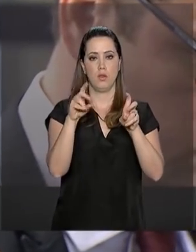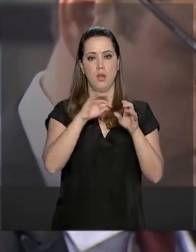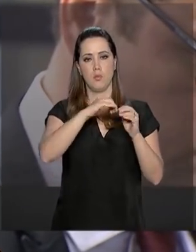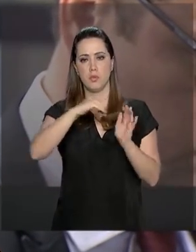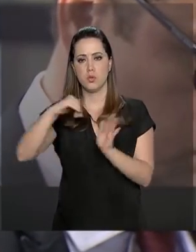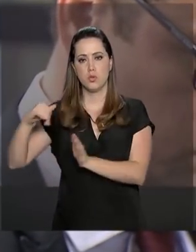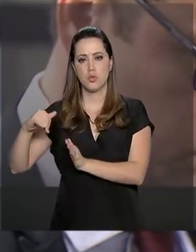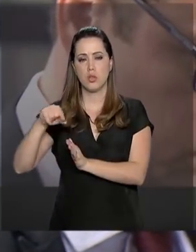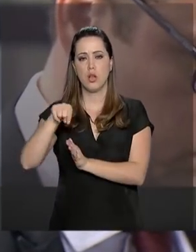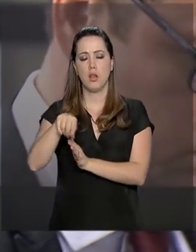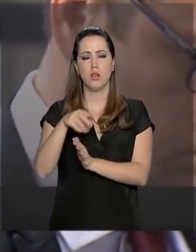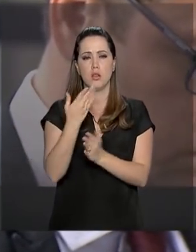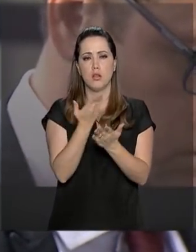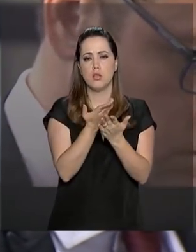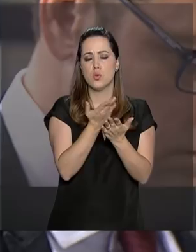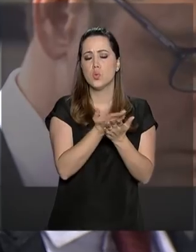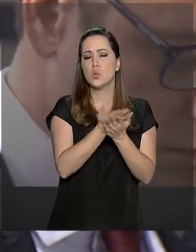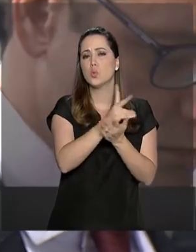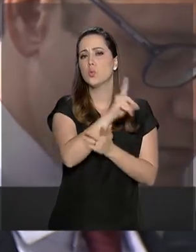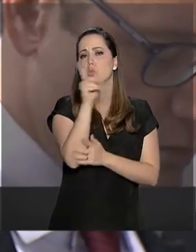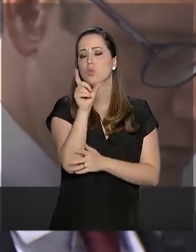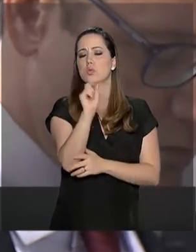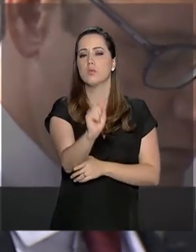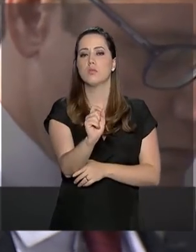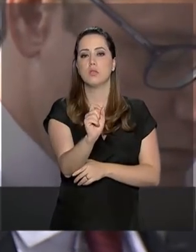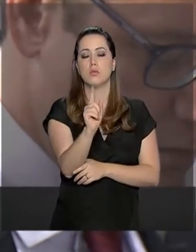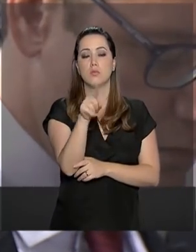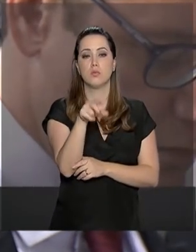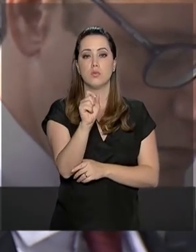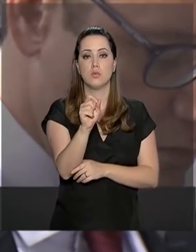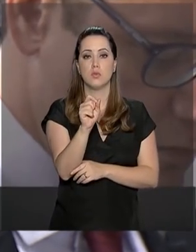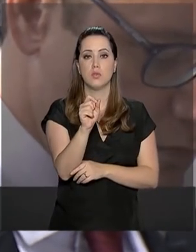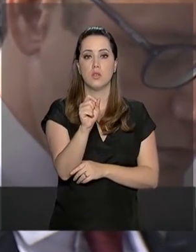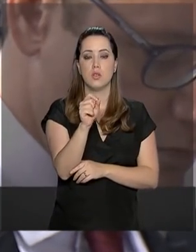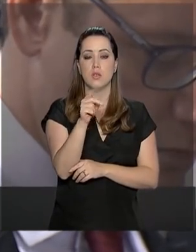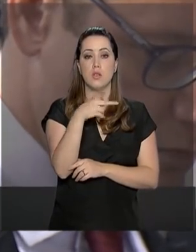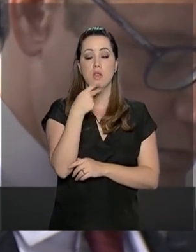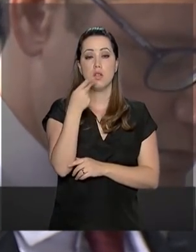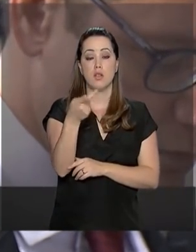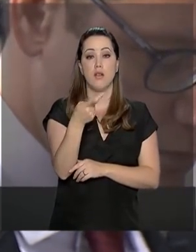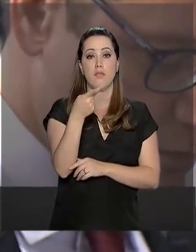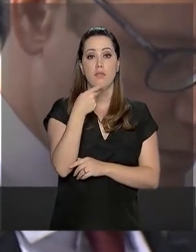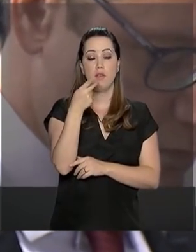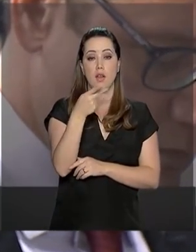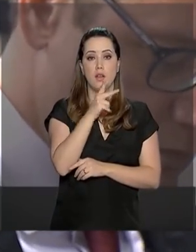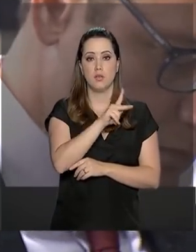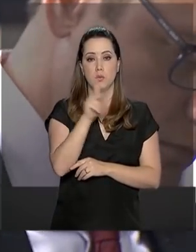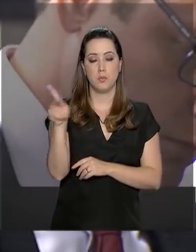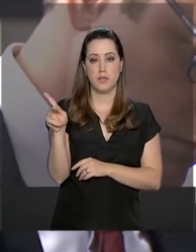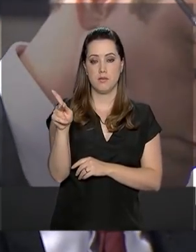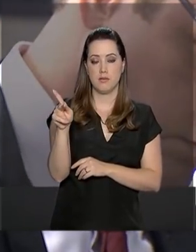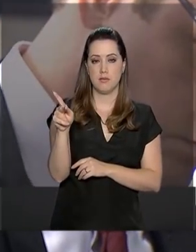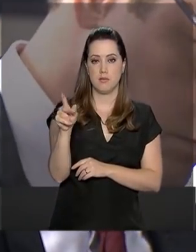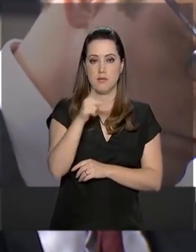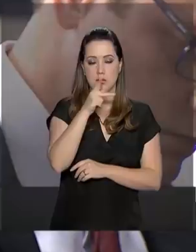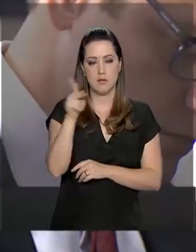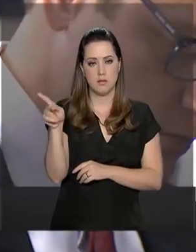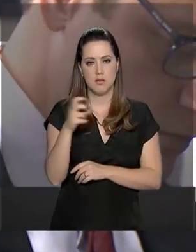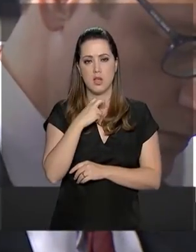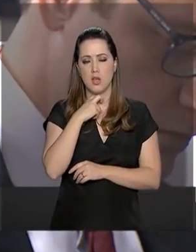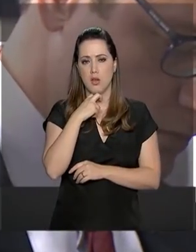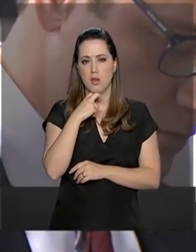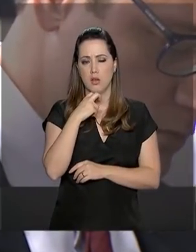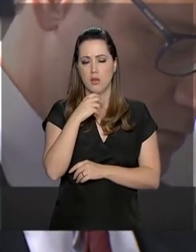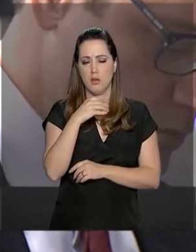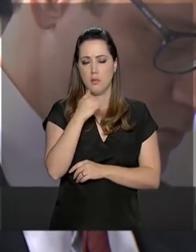dessa análise do dia que é exatamente o vazamento de áudios envolvendo a voz